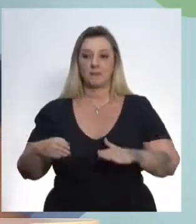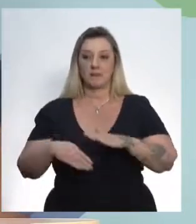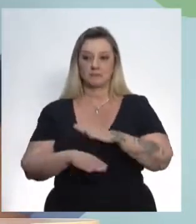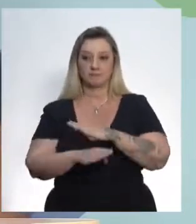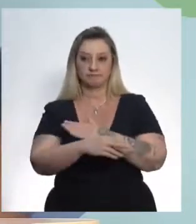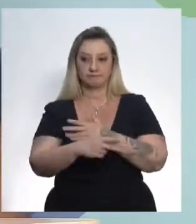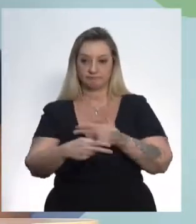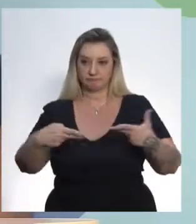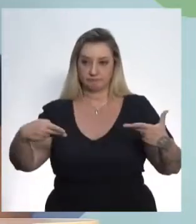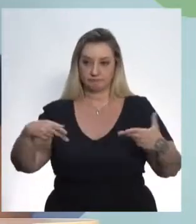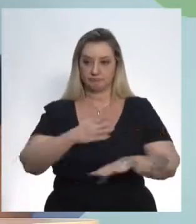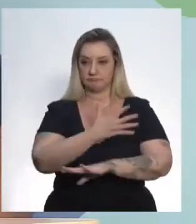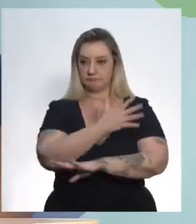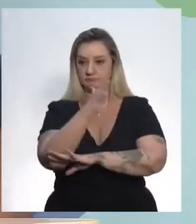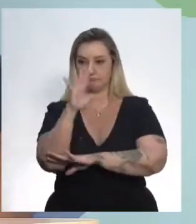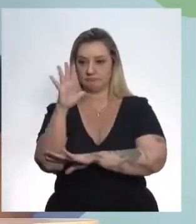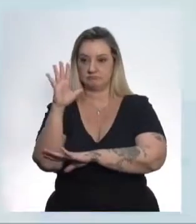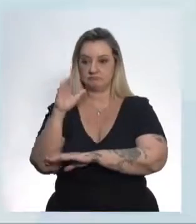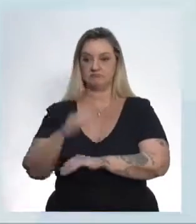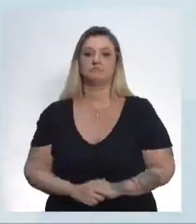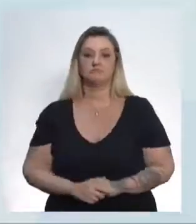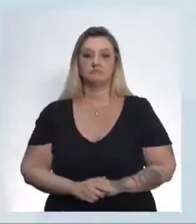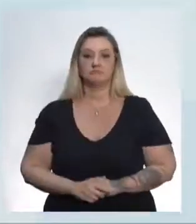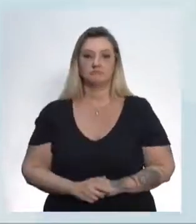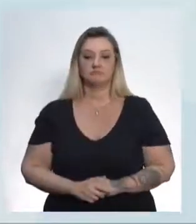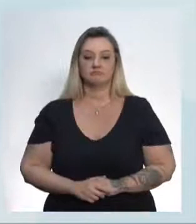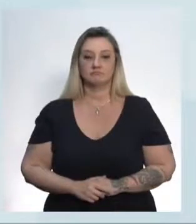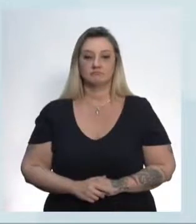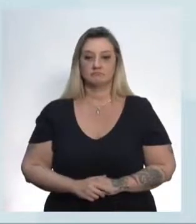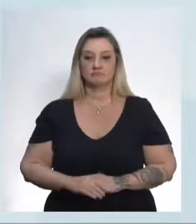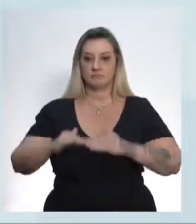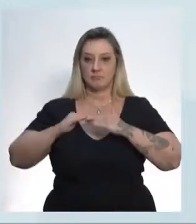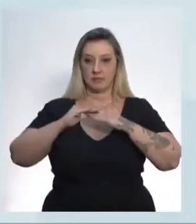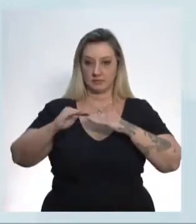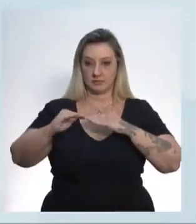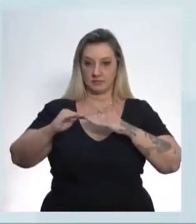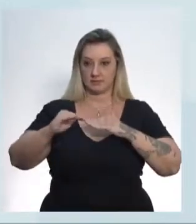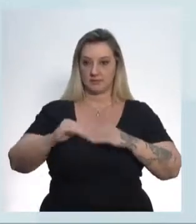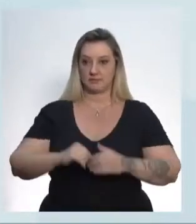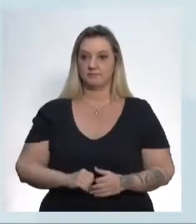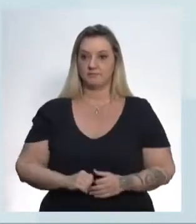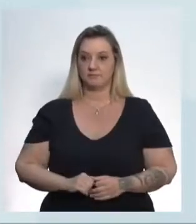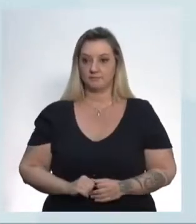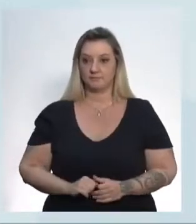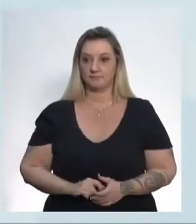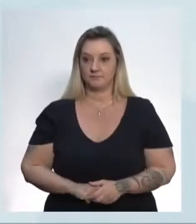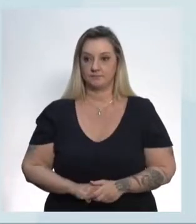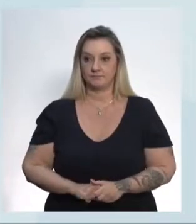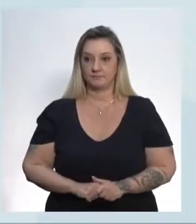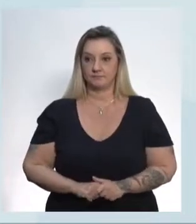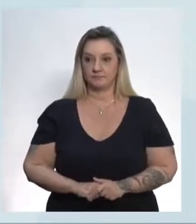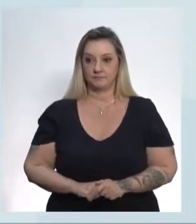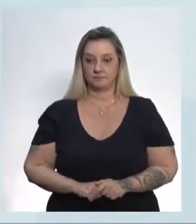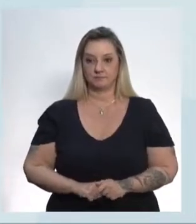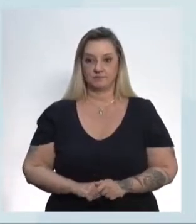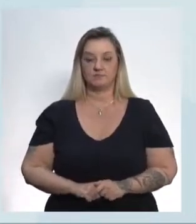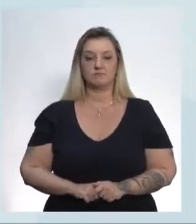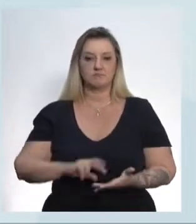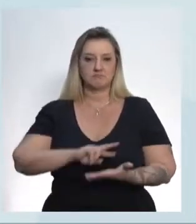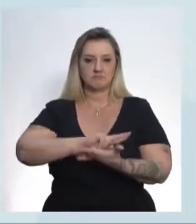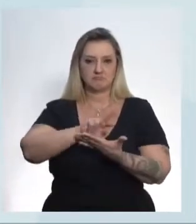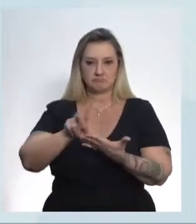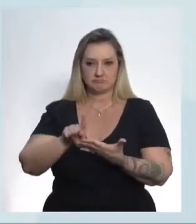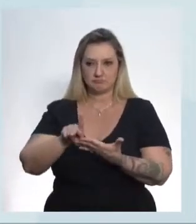primeiro deles é da plataforma continental. A plataforma continental que é ricamente variada